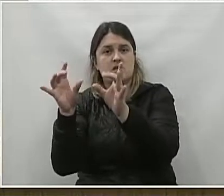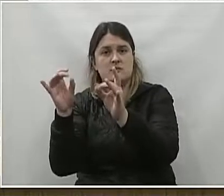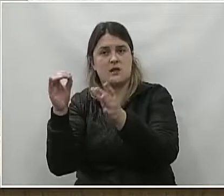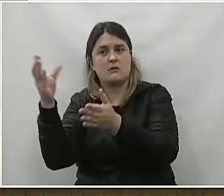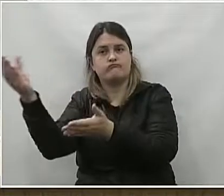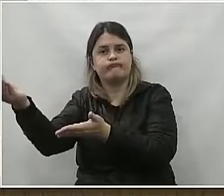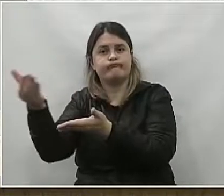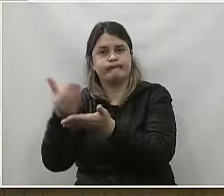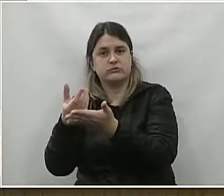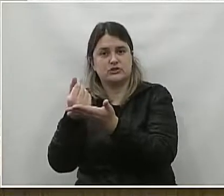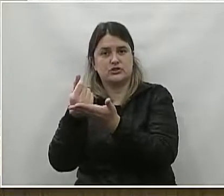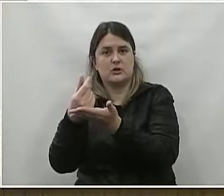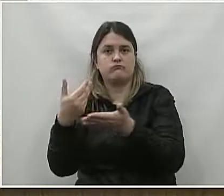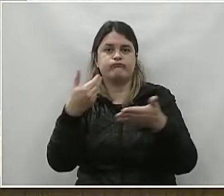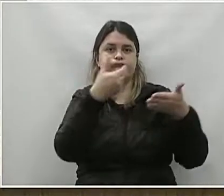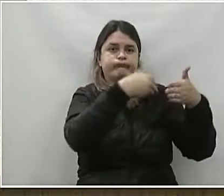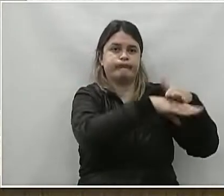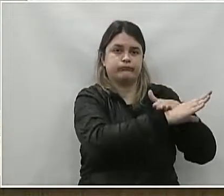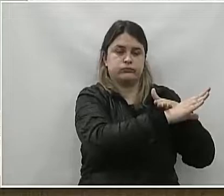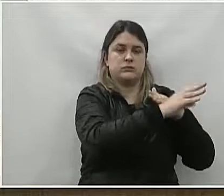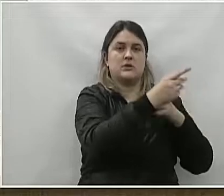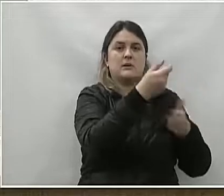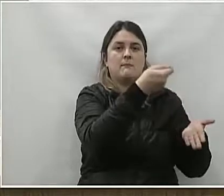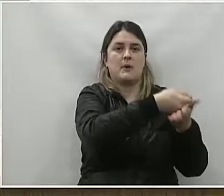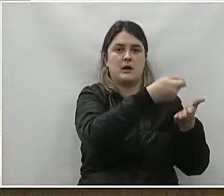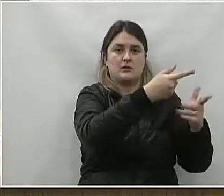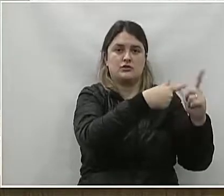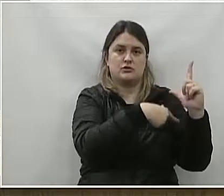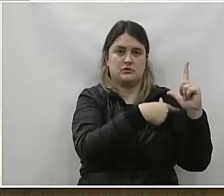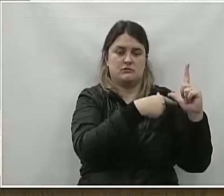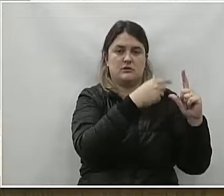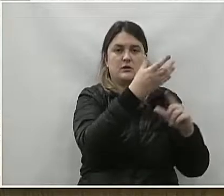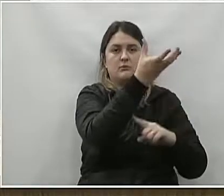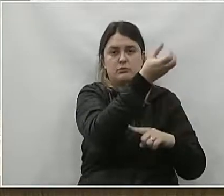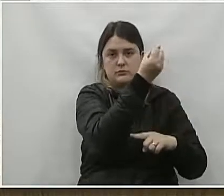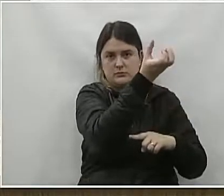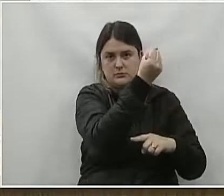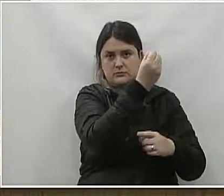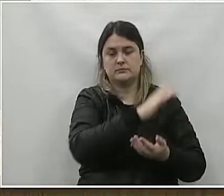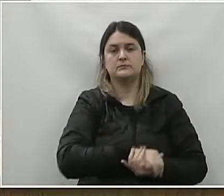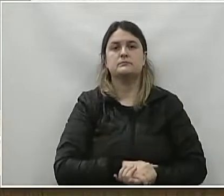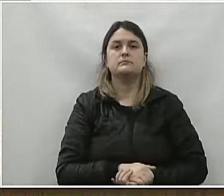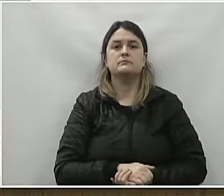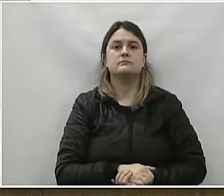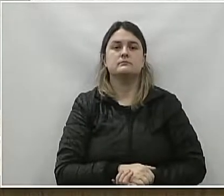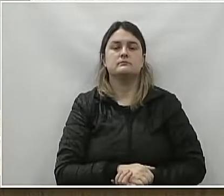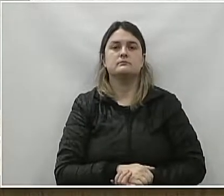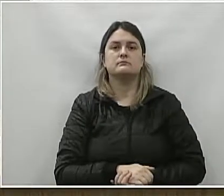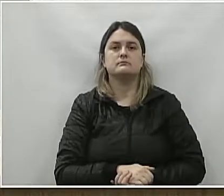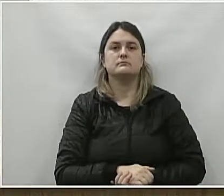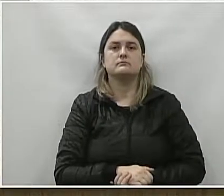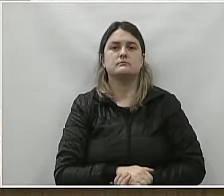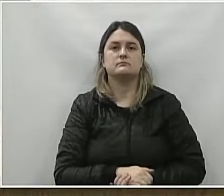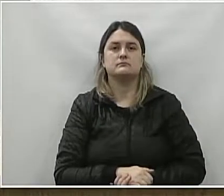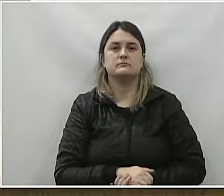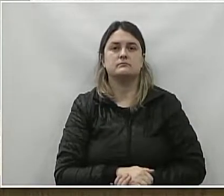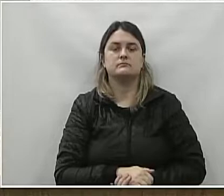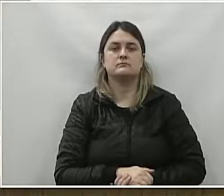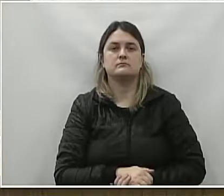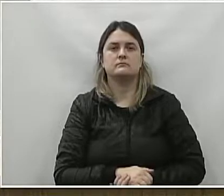e o dinheiro com certeza será revertido para o fundo. Nós tivemos